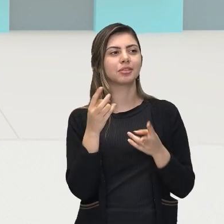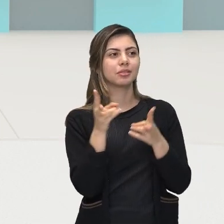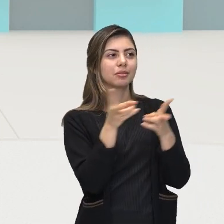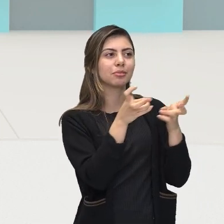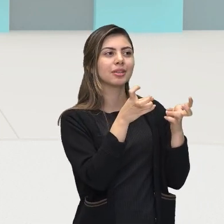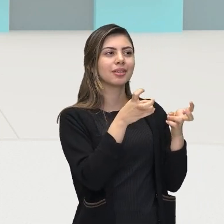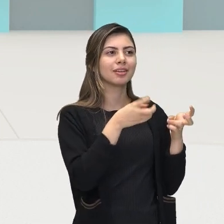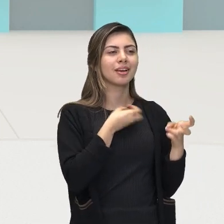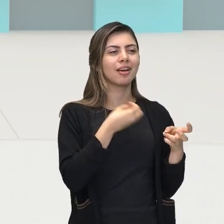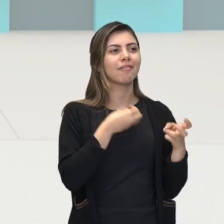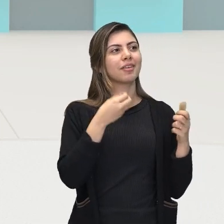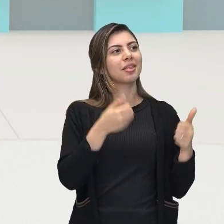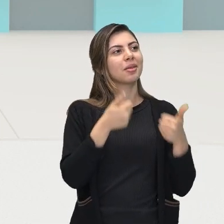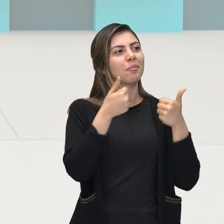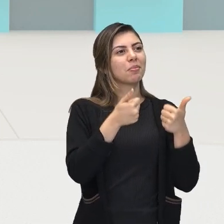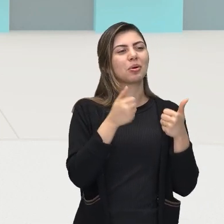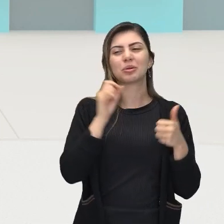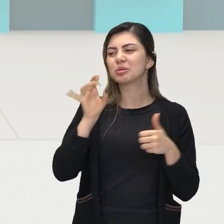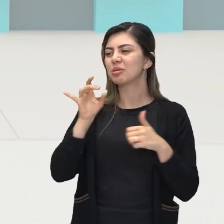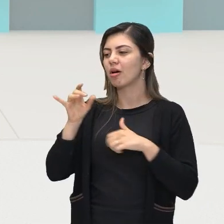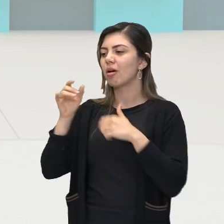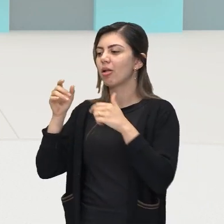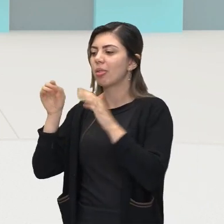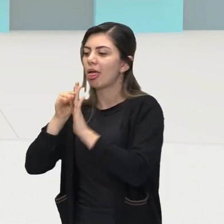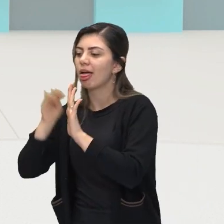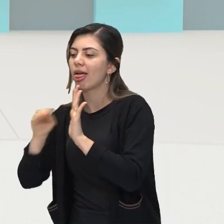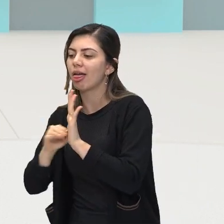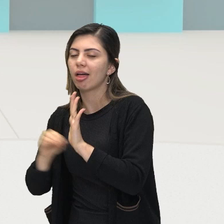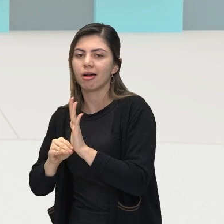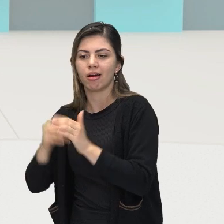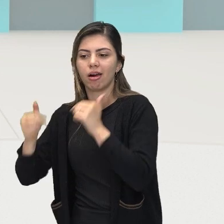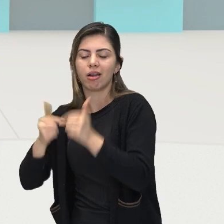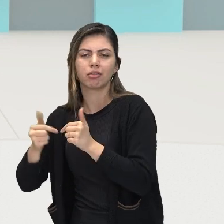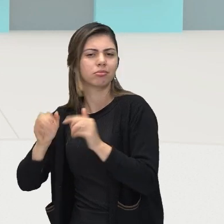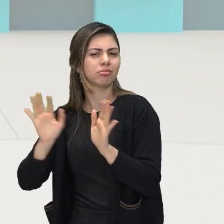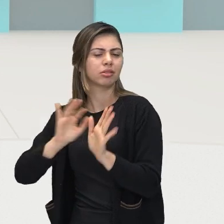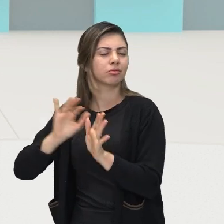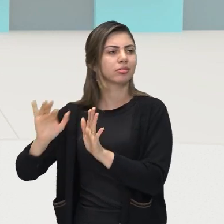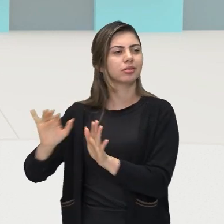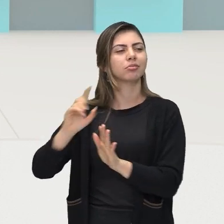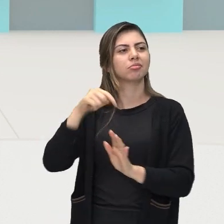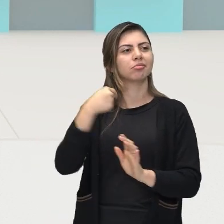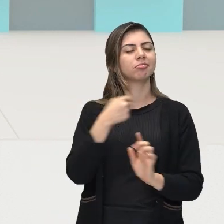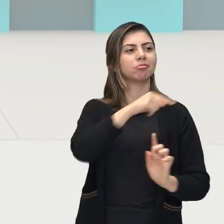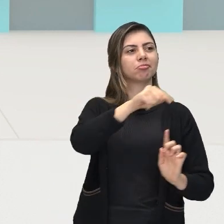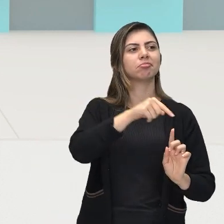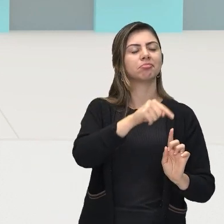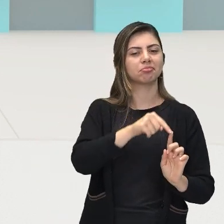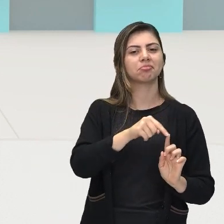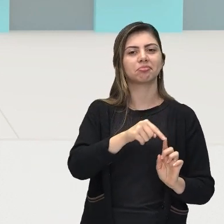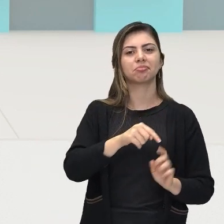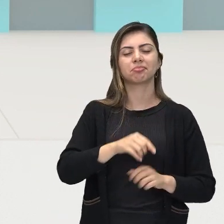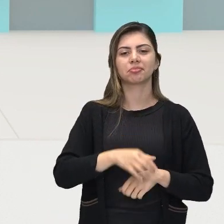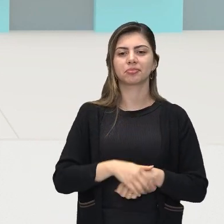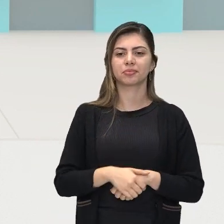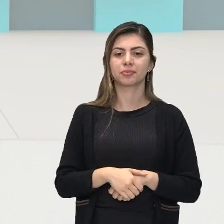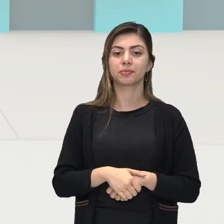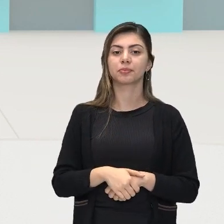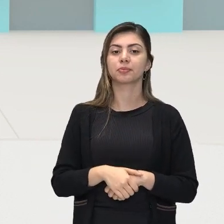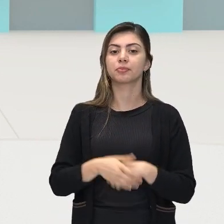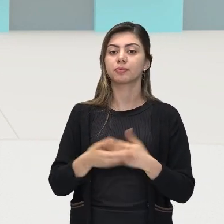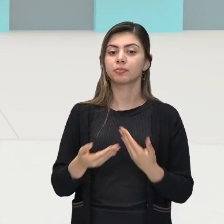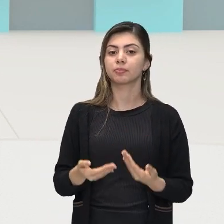vida não é somente cumprir tarefas, mas existe um sentido maior para que nós estejamos aqui nesse mundo, né? Nós